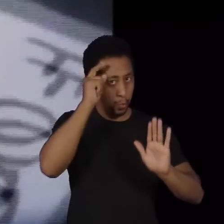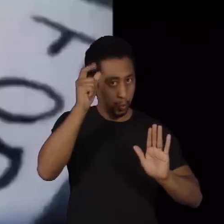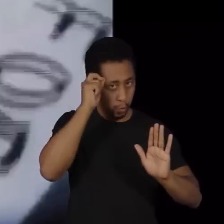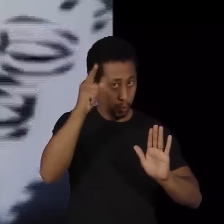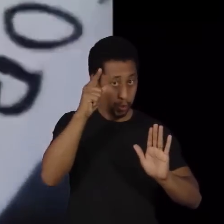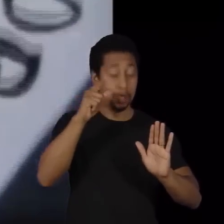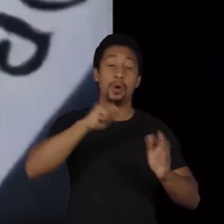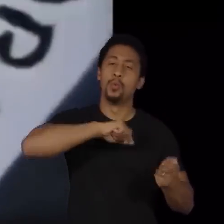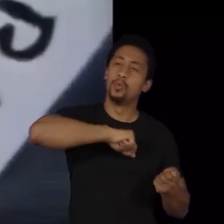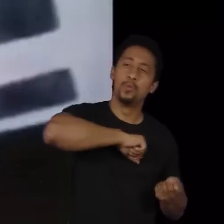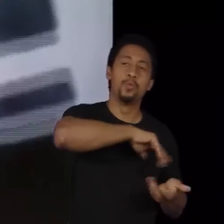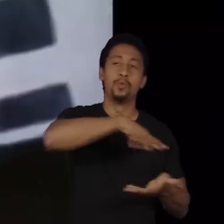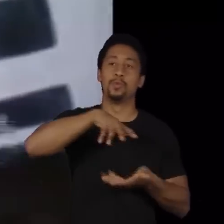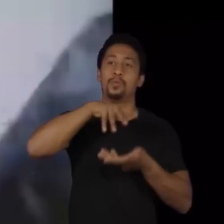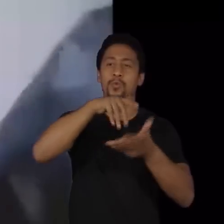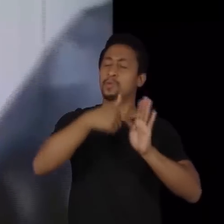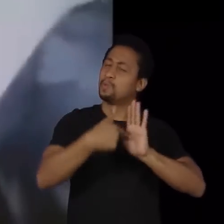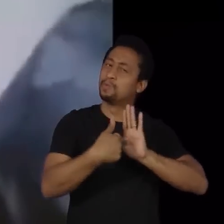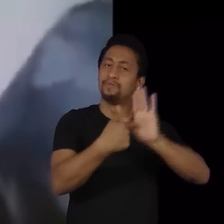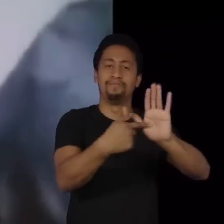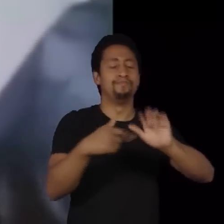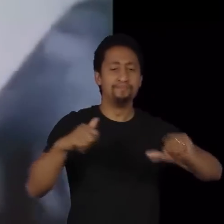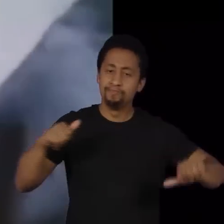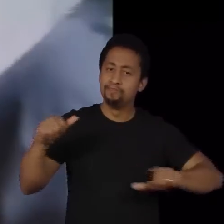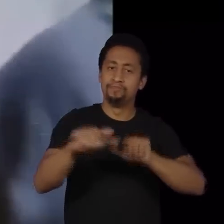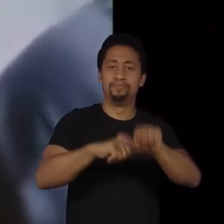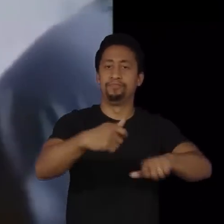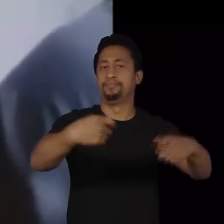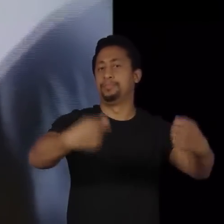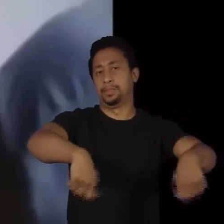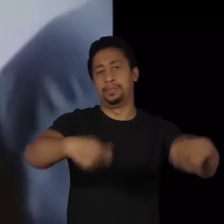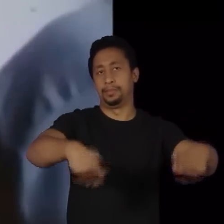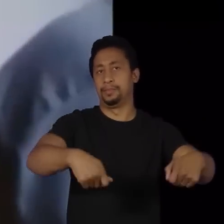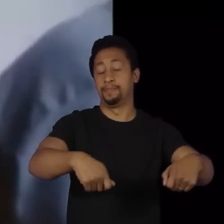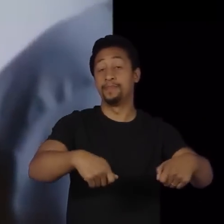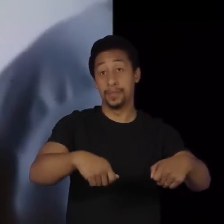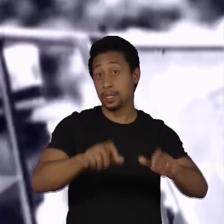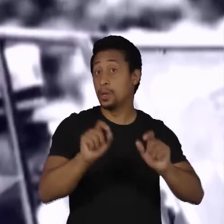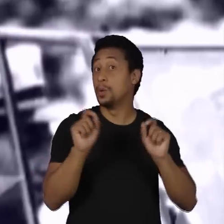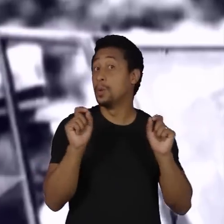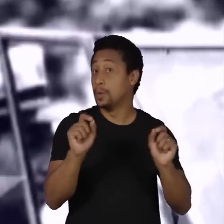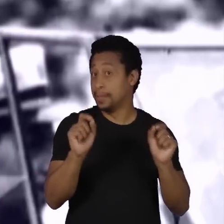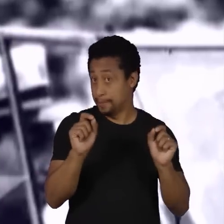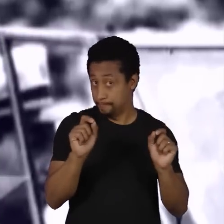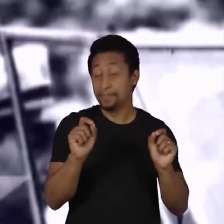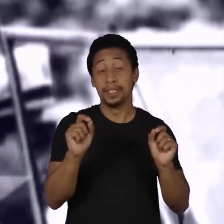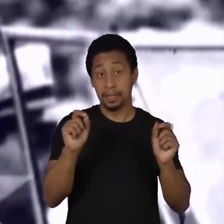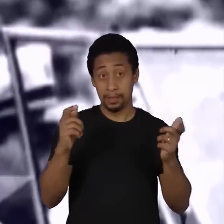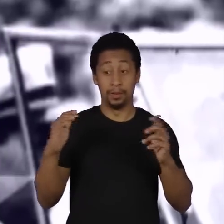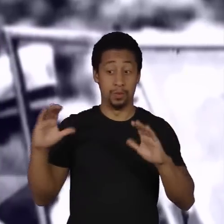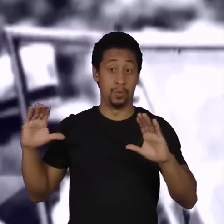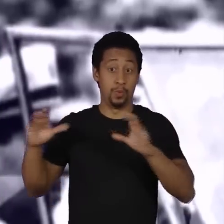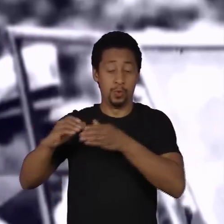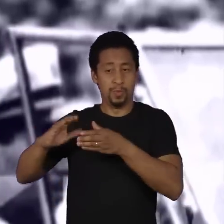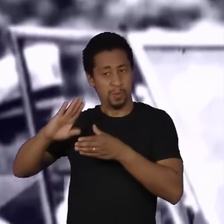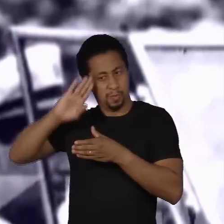essa necessidade de transformação. Exatamente o ponto era este, da autoridade.